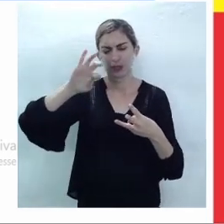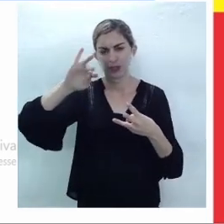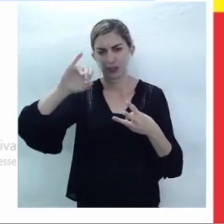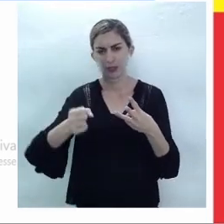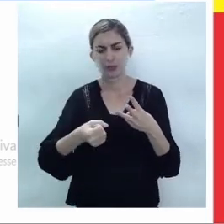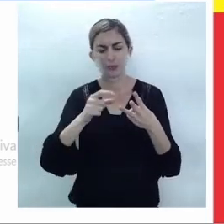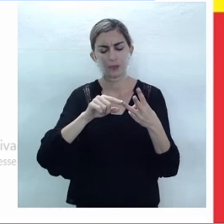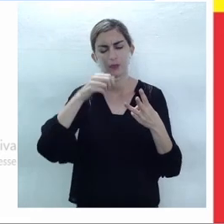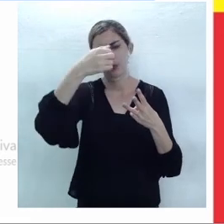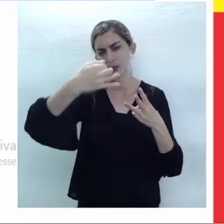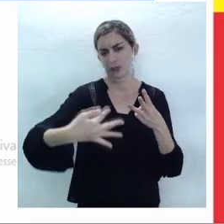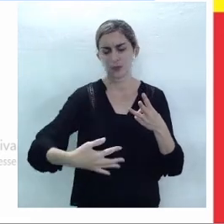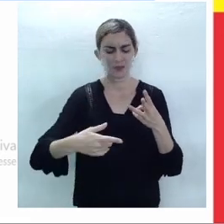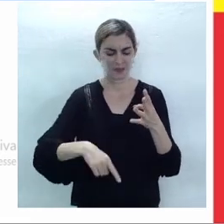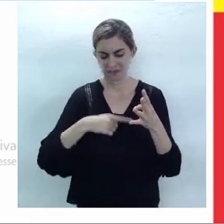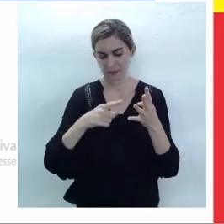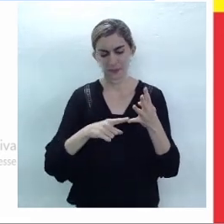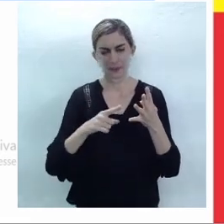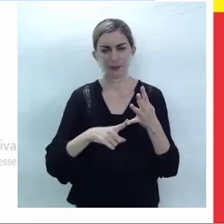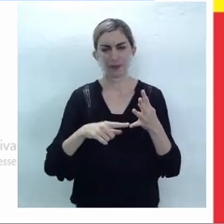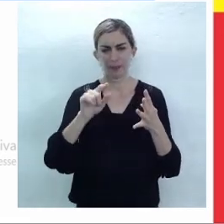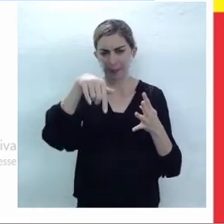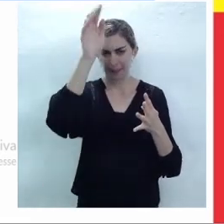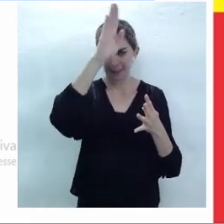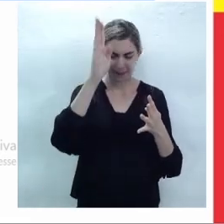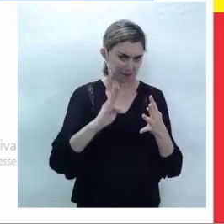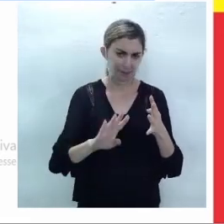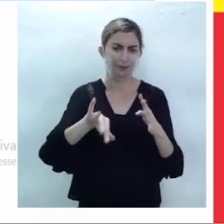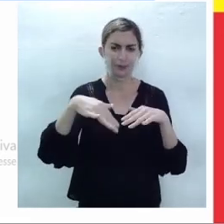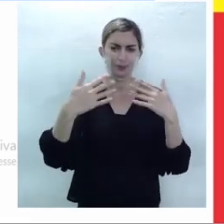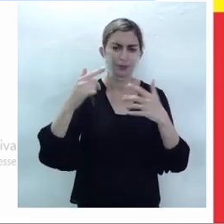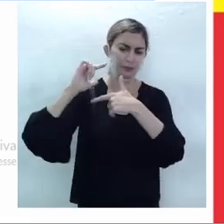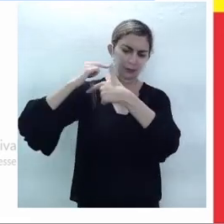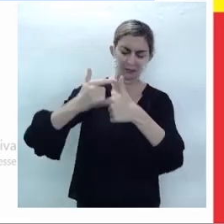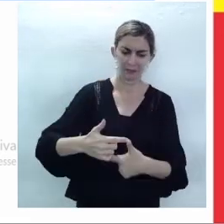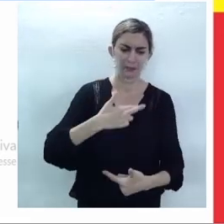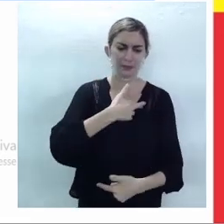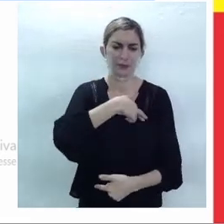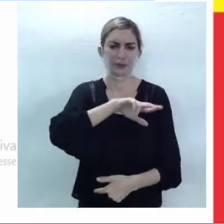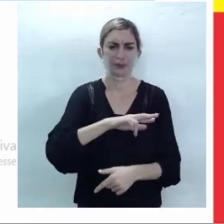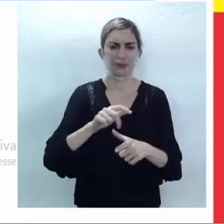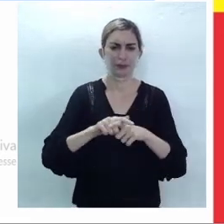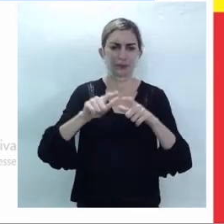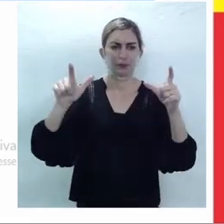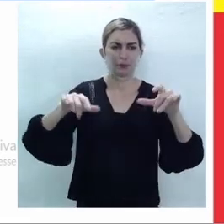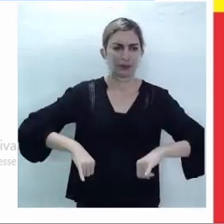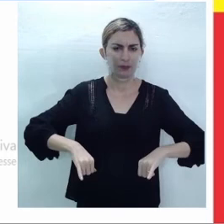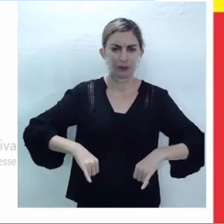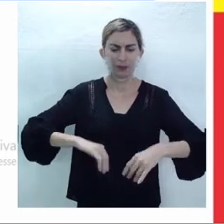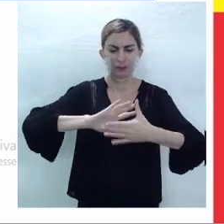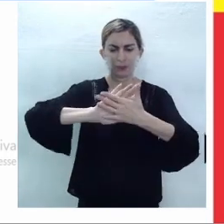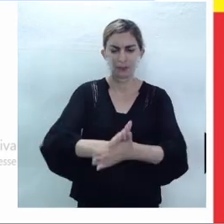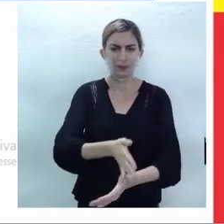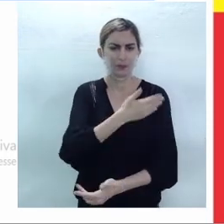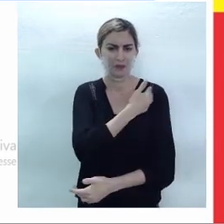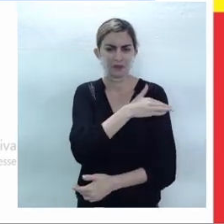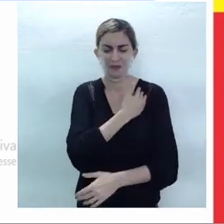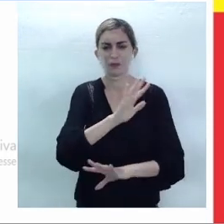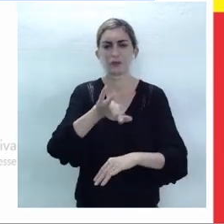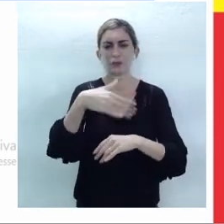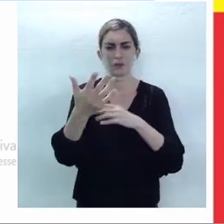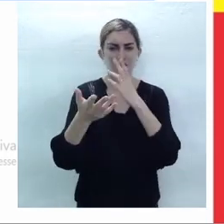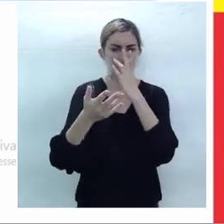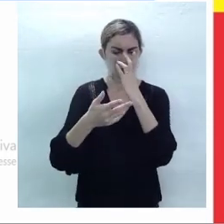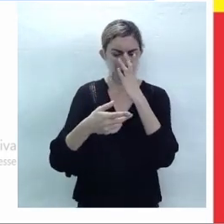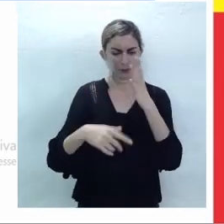esse proselitismo. Quarto, no Brasil, quais as tradições religiosas que mais sofrem preconceito? Quais